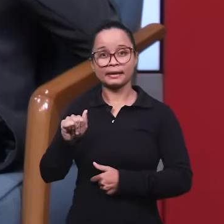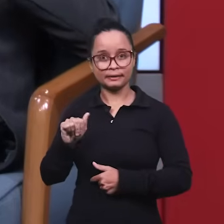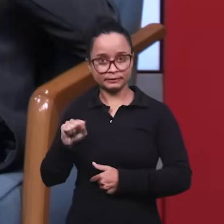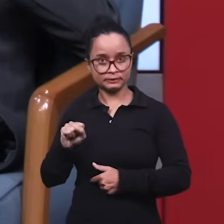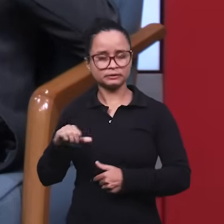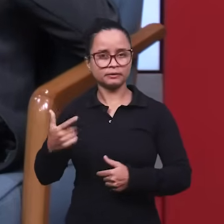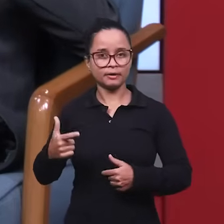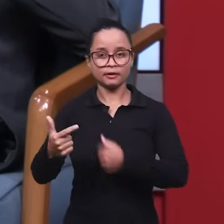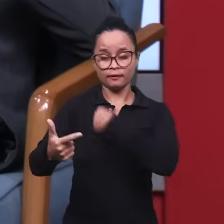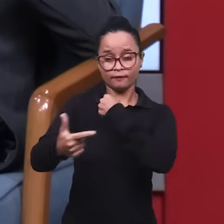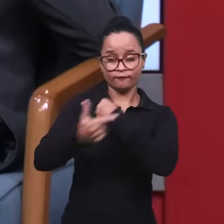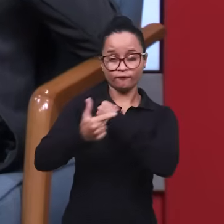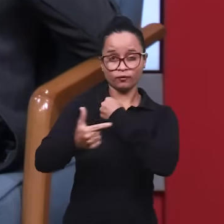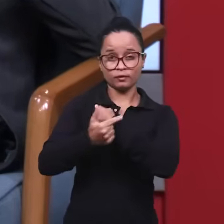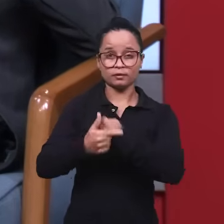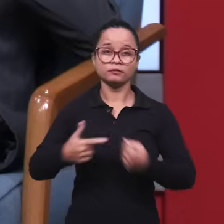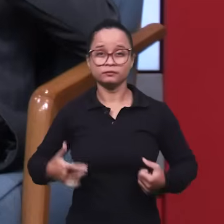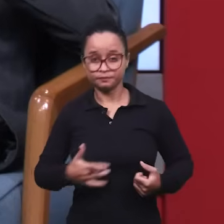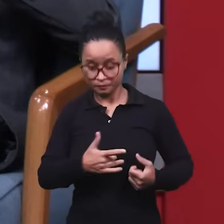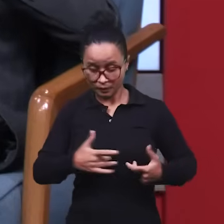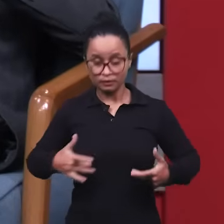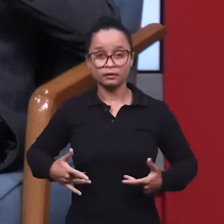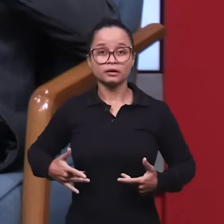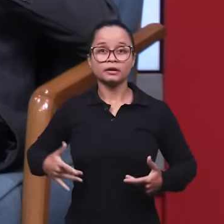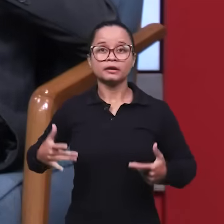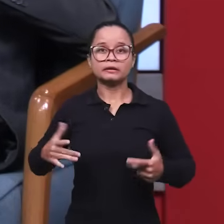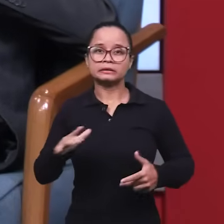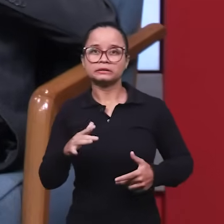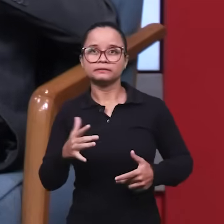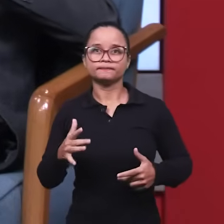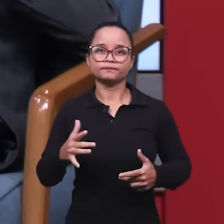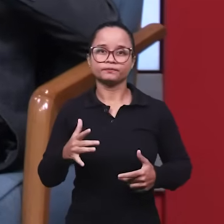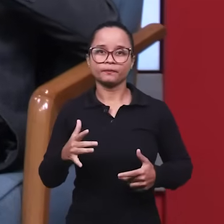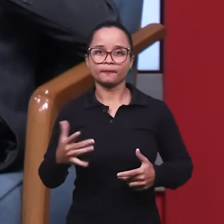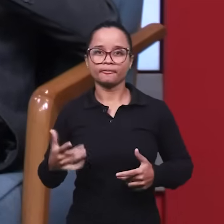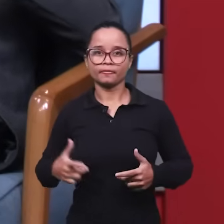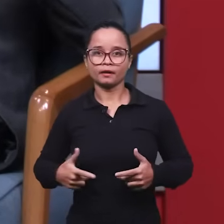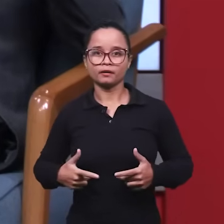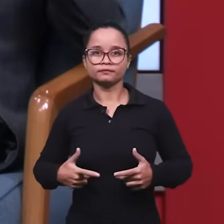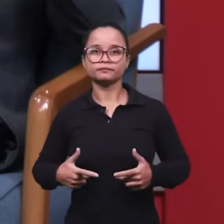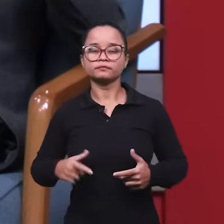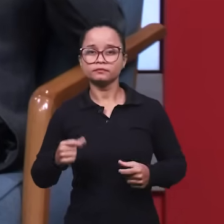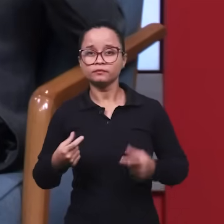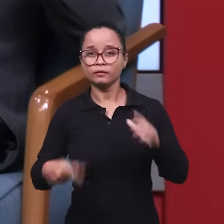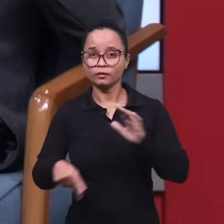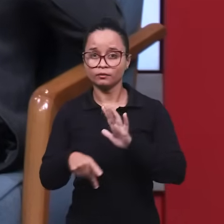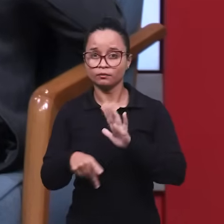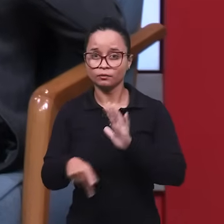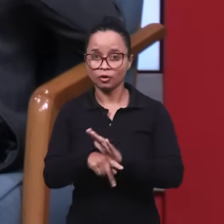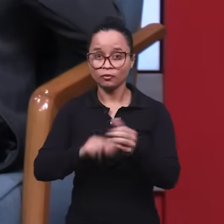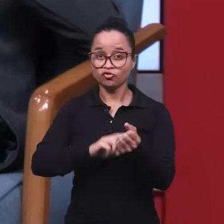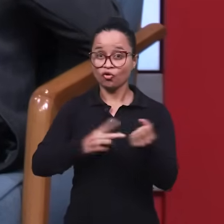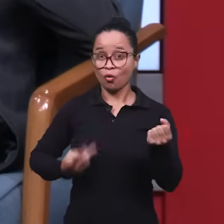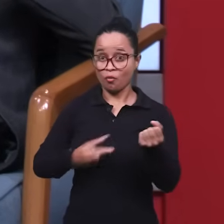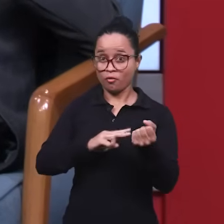também tem uma função, né, de tanto endócrina como